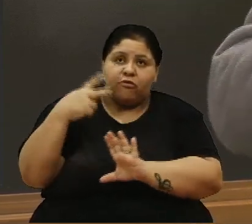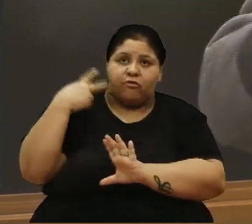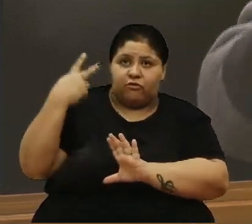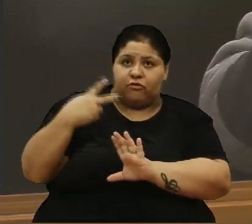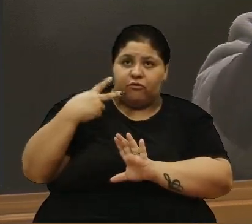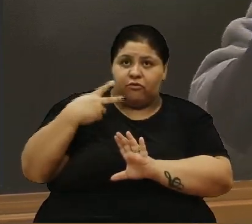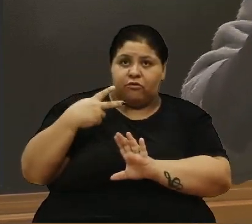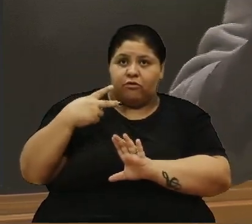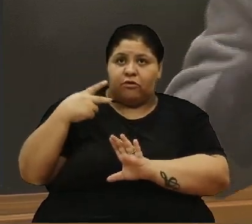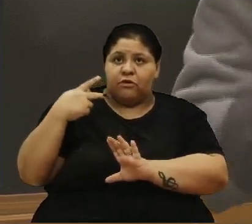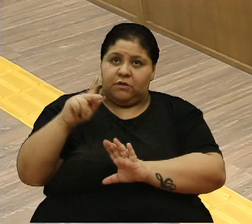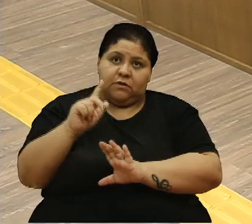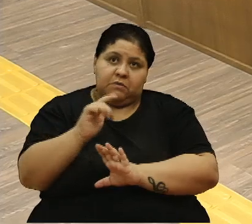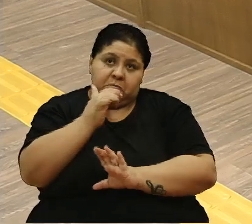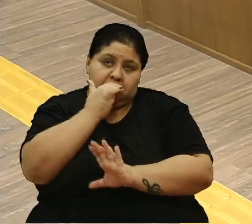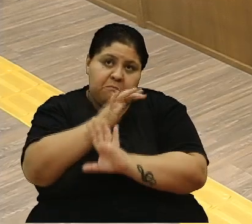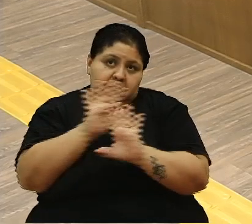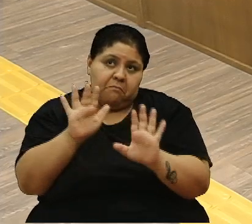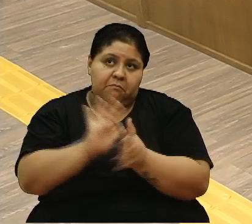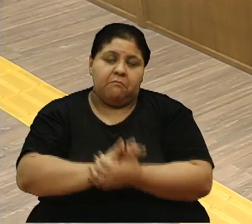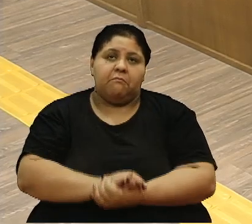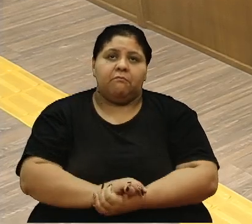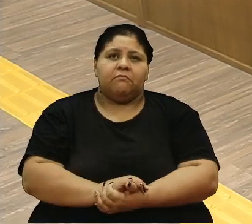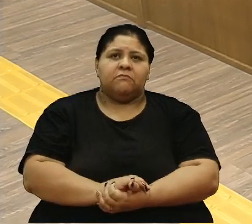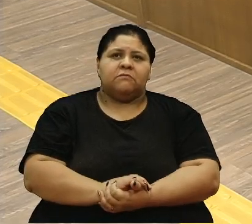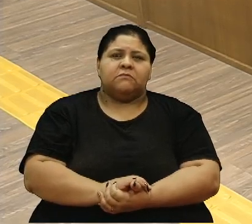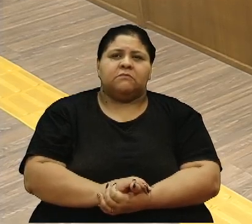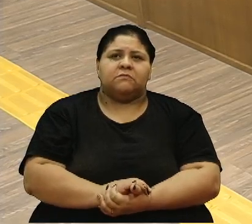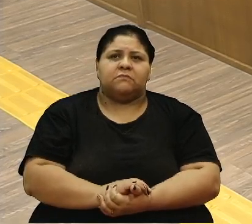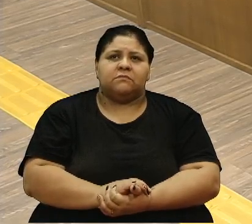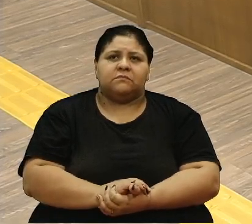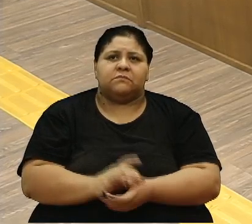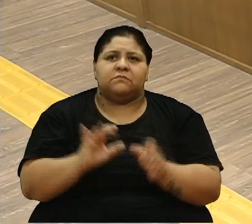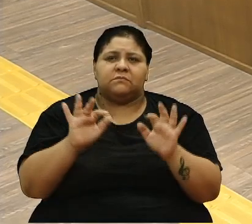e seu pai. Muito obrigado, presidente. Obrigado, vereador Cláudio Libardi. Encerrado o espaço